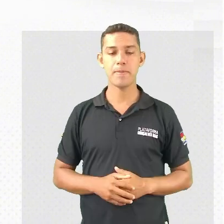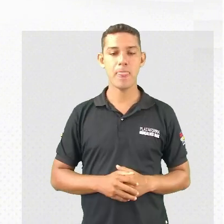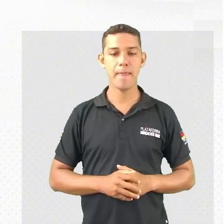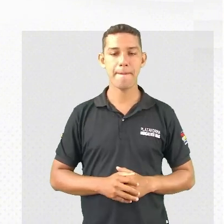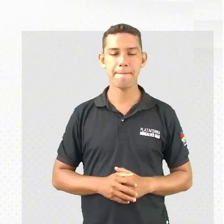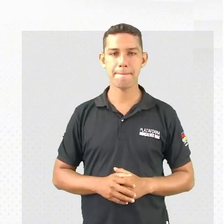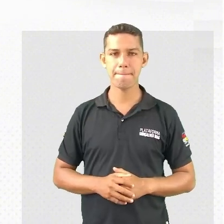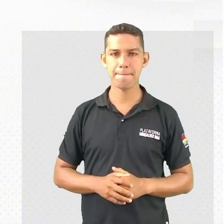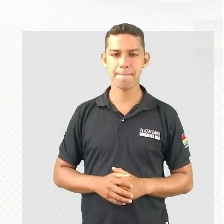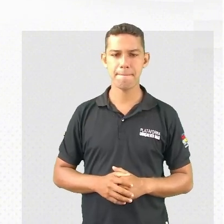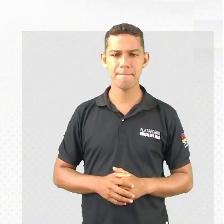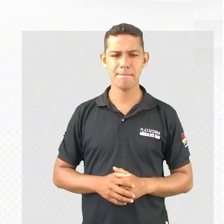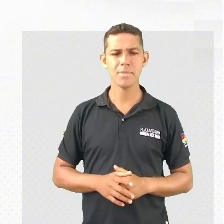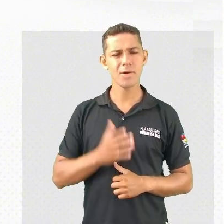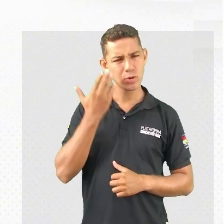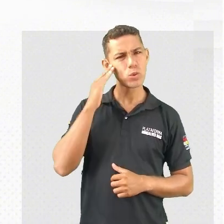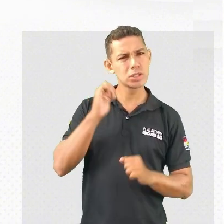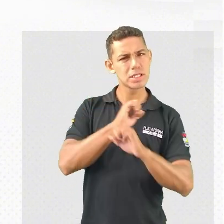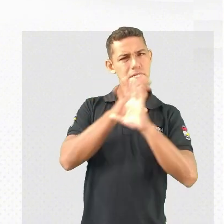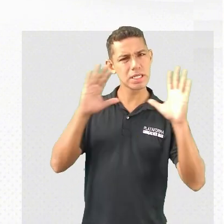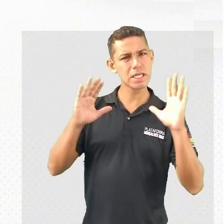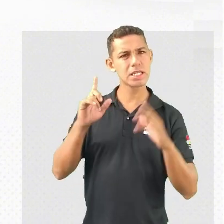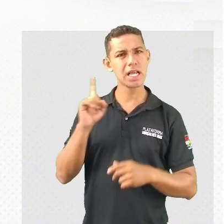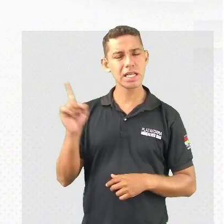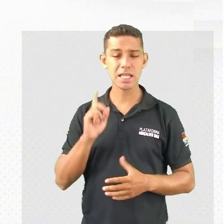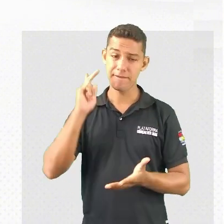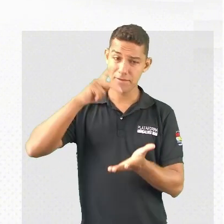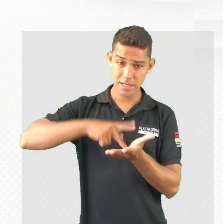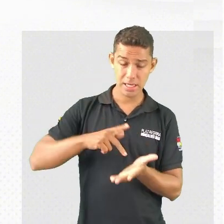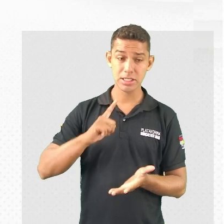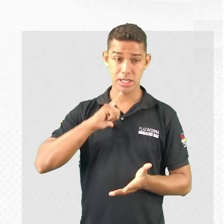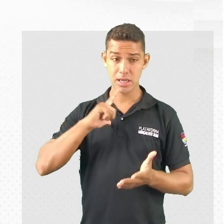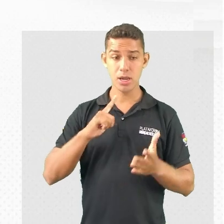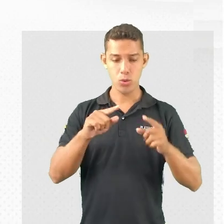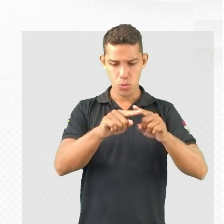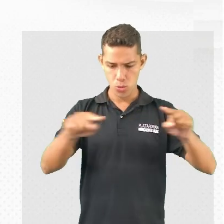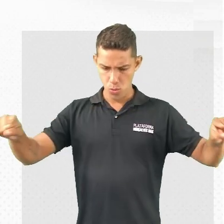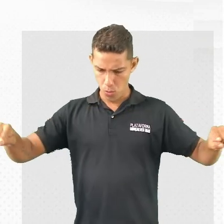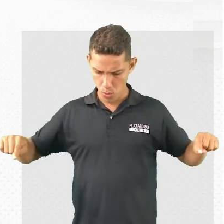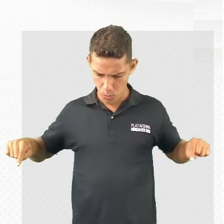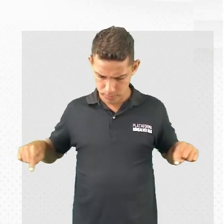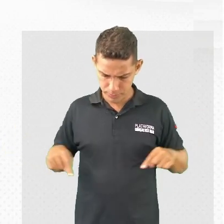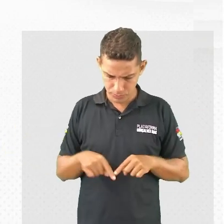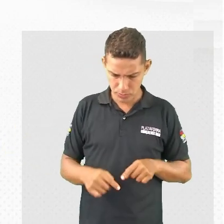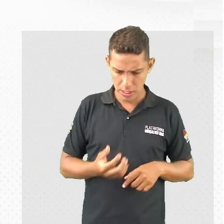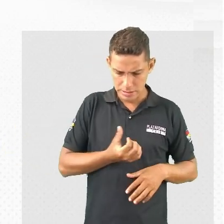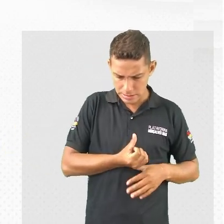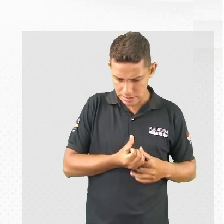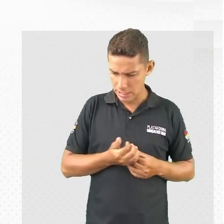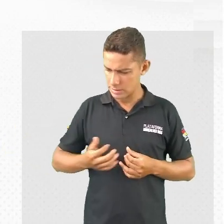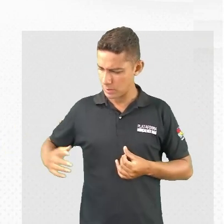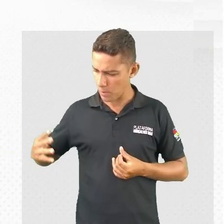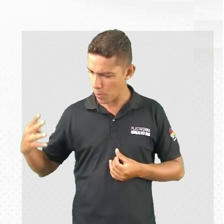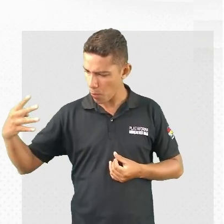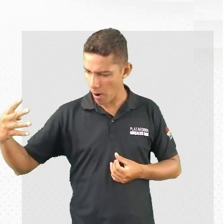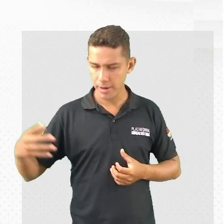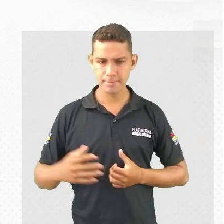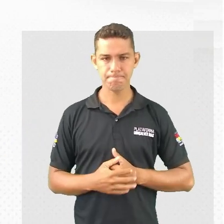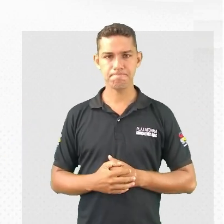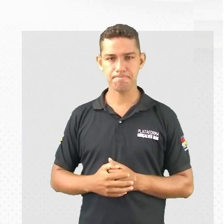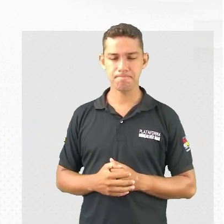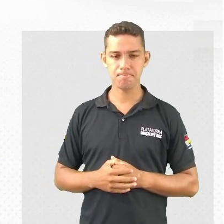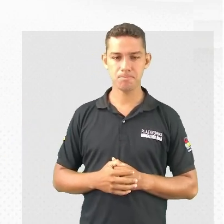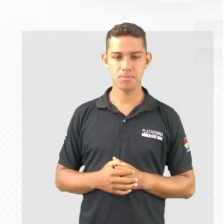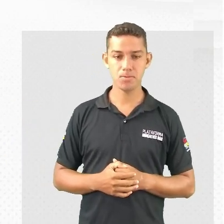Beleza? Então entenderam a história? Ele tem na realidade um quarto grande de 6 metros de comprimento por 4 de largura. Ele fez